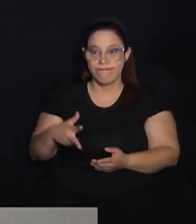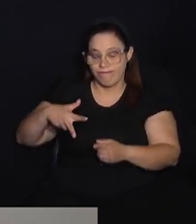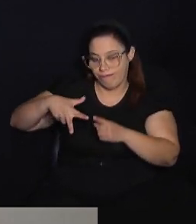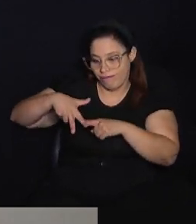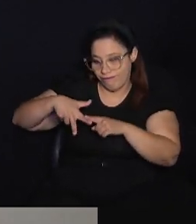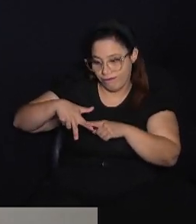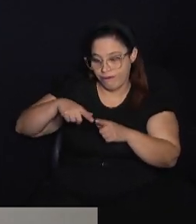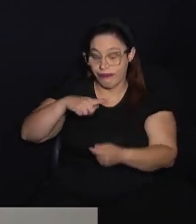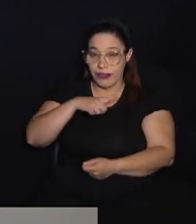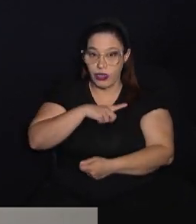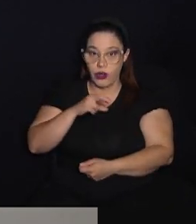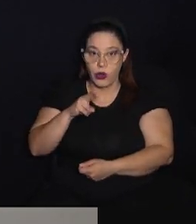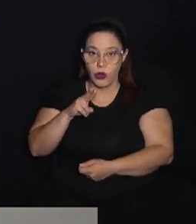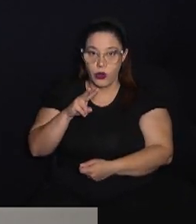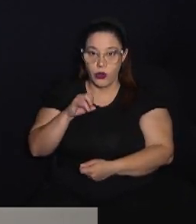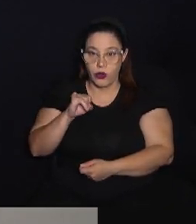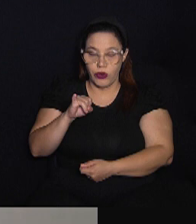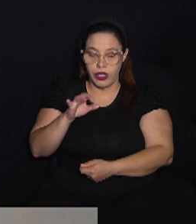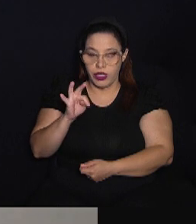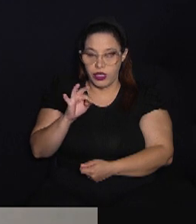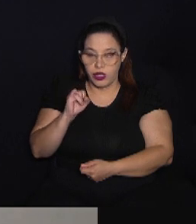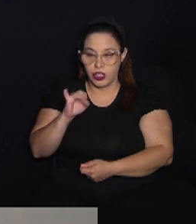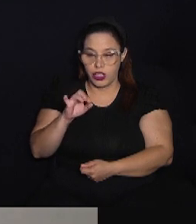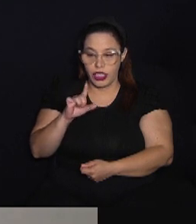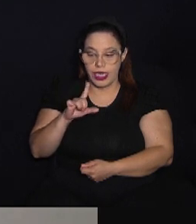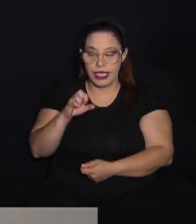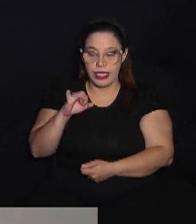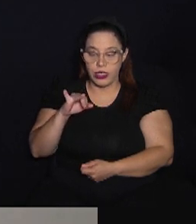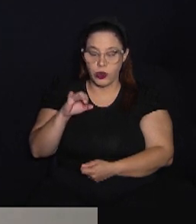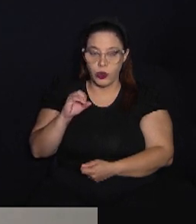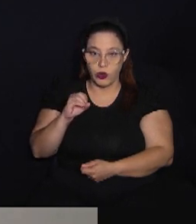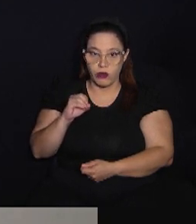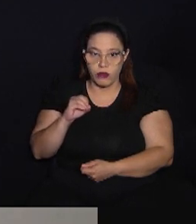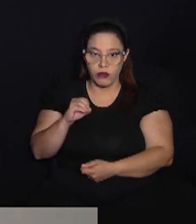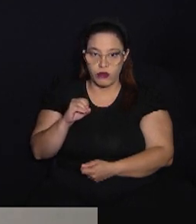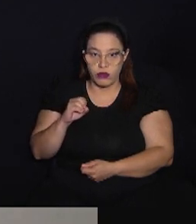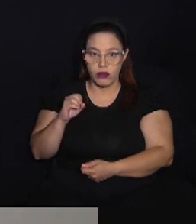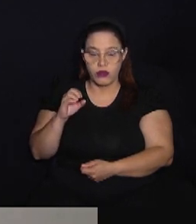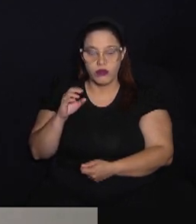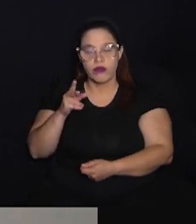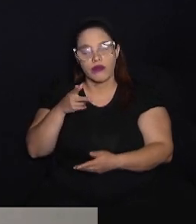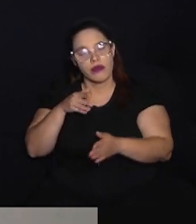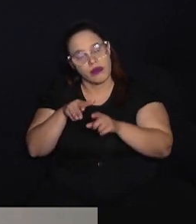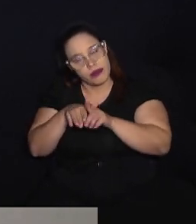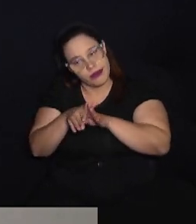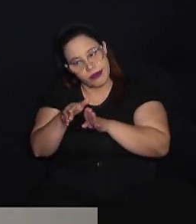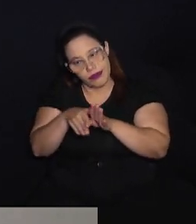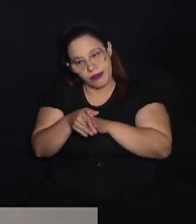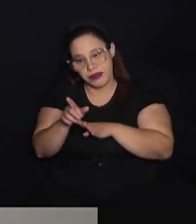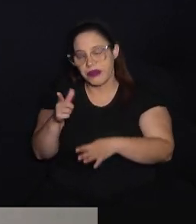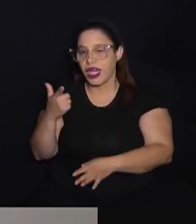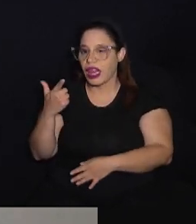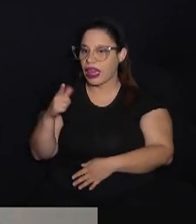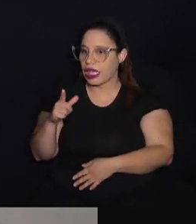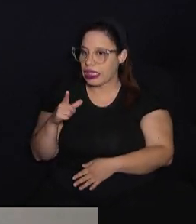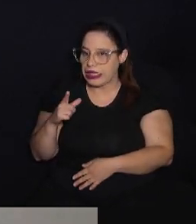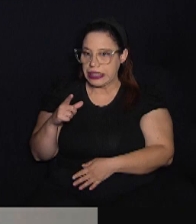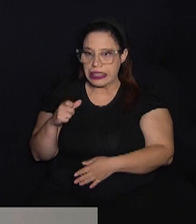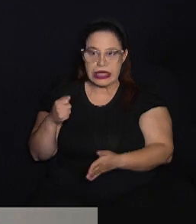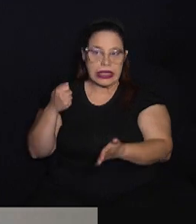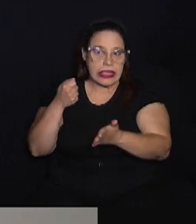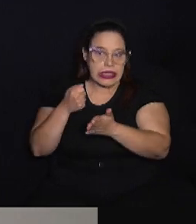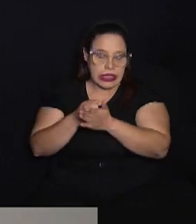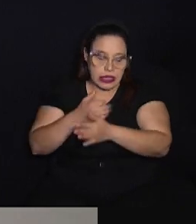portador de vitiligo, que às vezes tem pequenas lesões, a gente aconselha que não faça nenhum tipo de agressão à